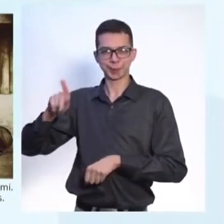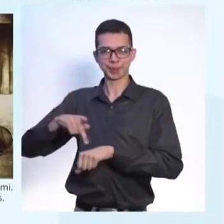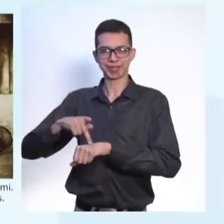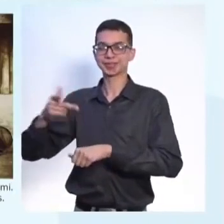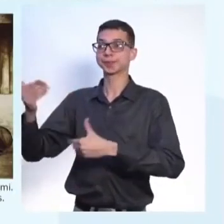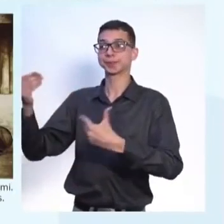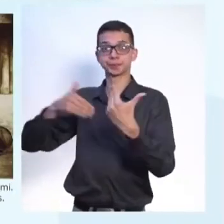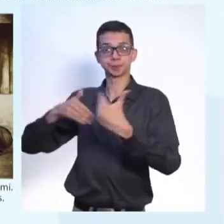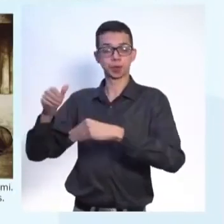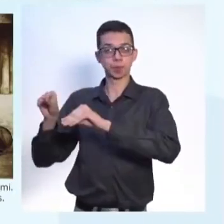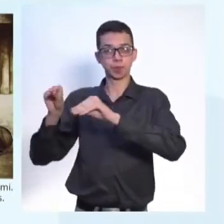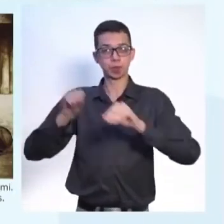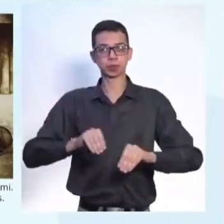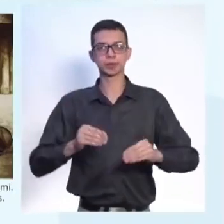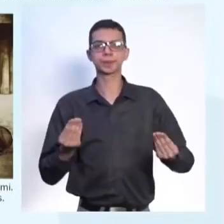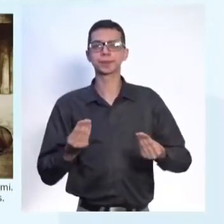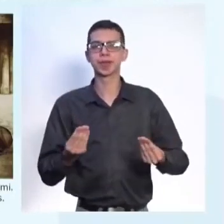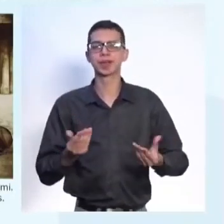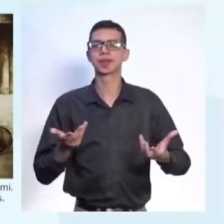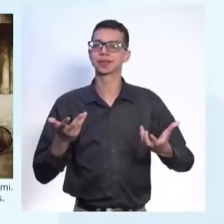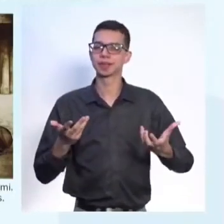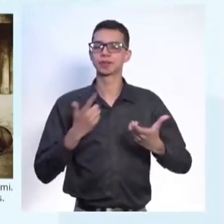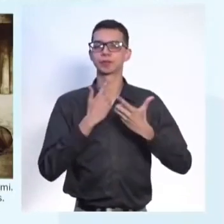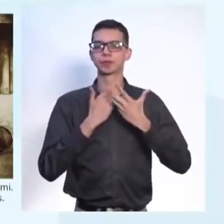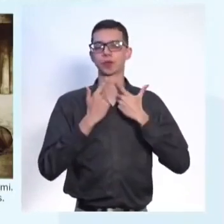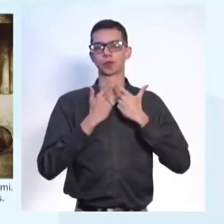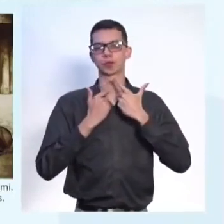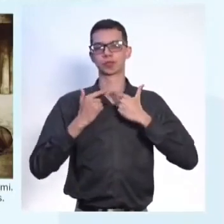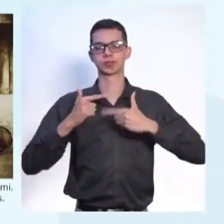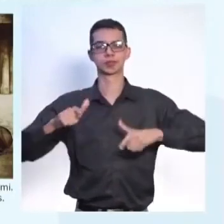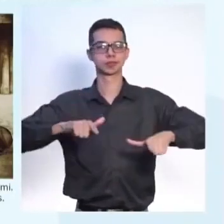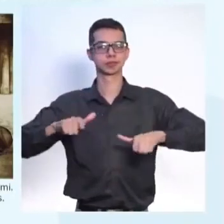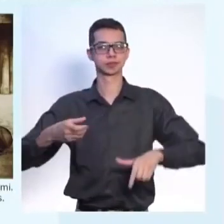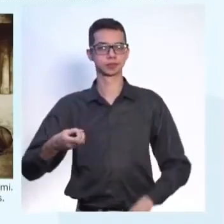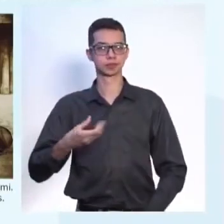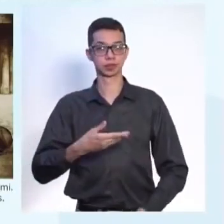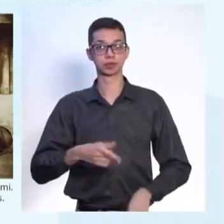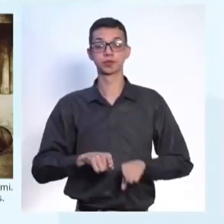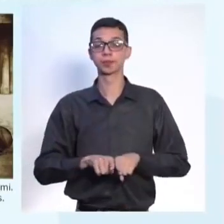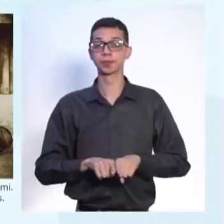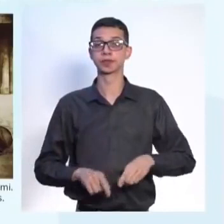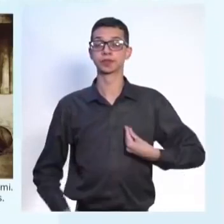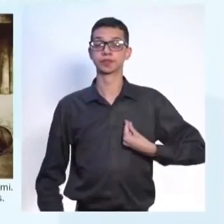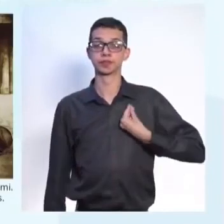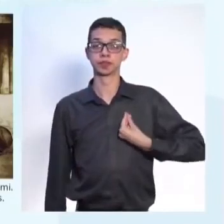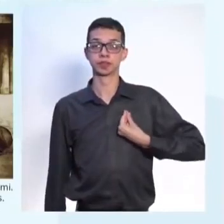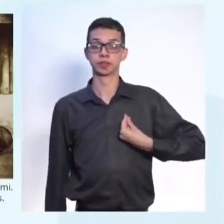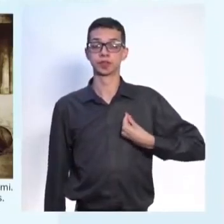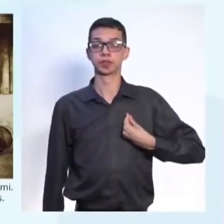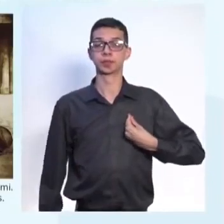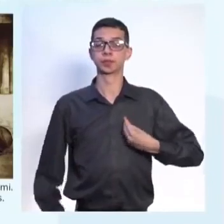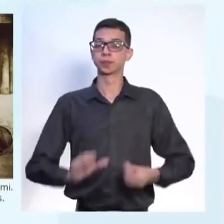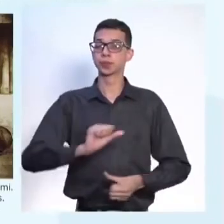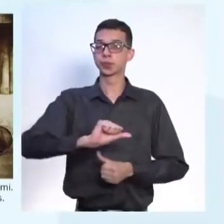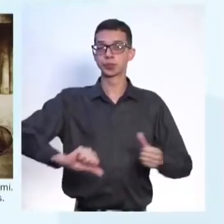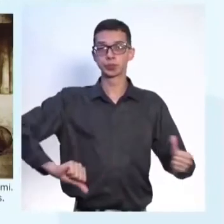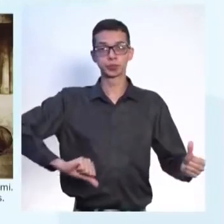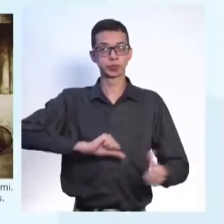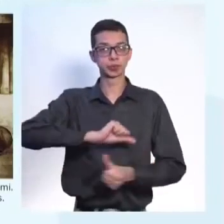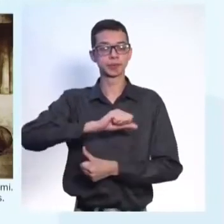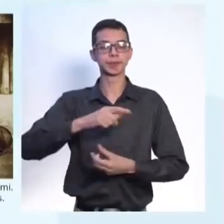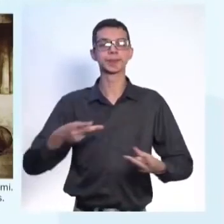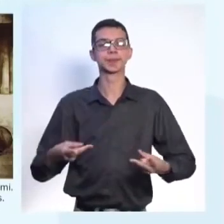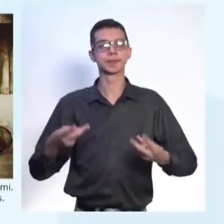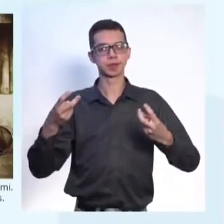país buscando novas formas de trabalho, melhores condições de vida, e eles vão se deparar aí com esse